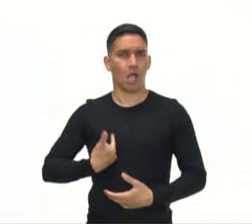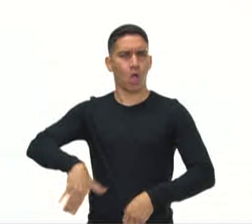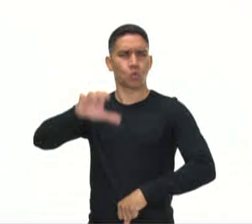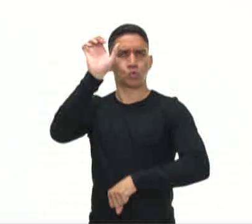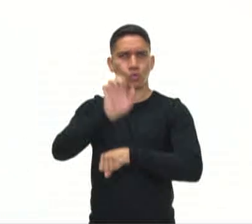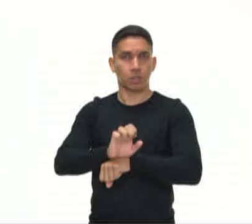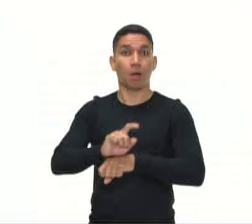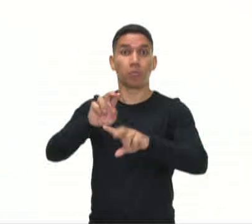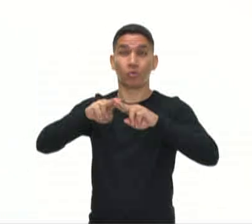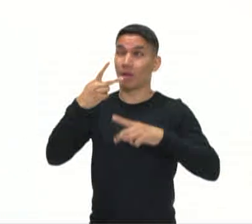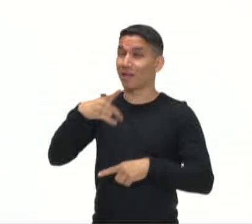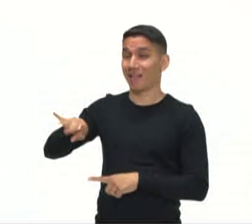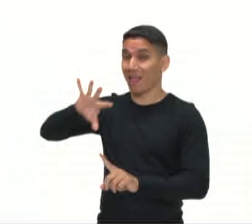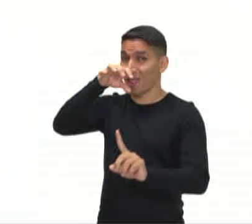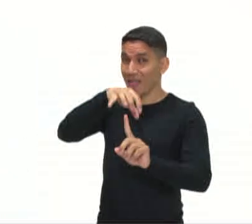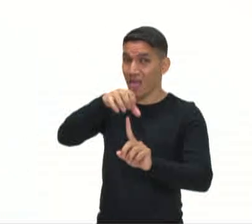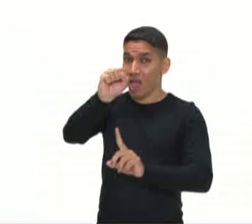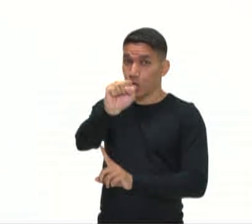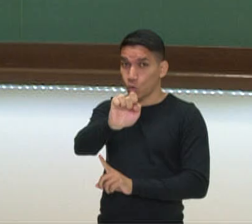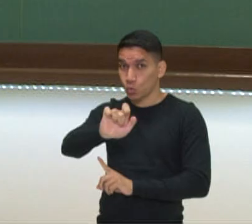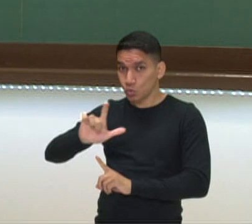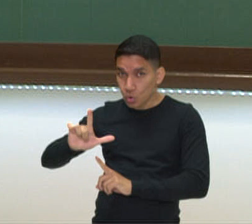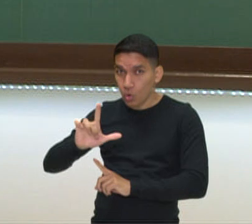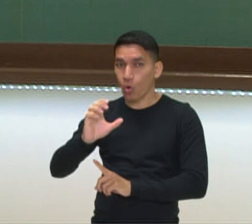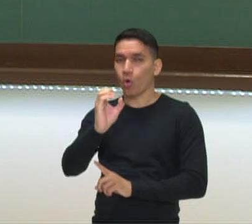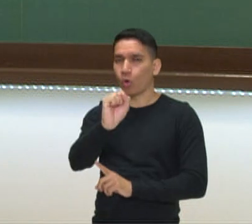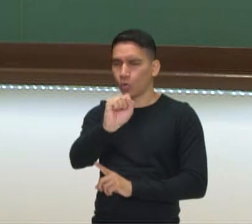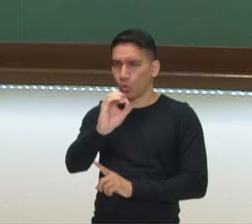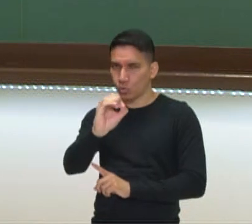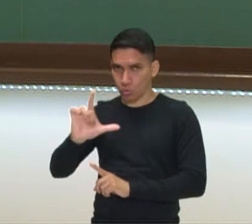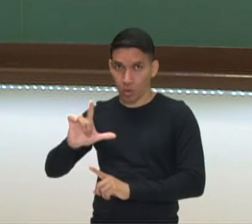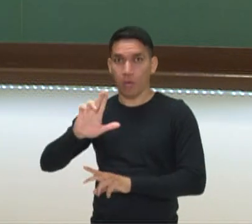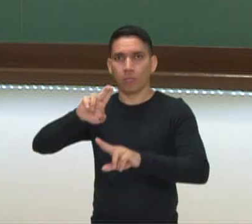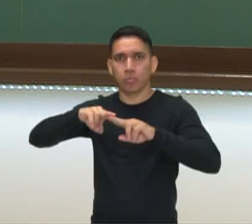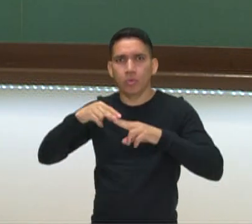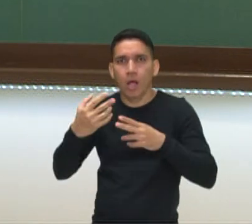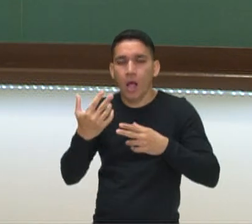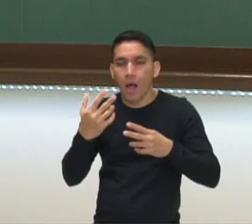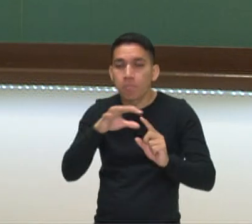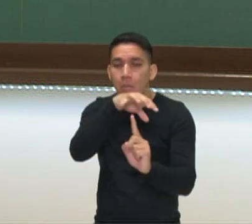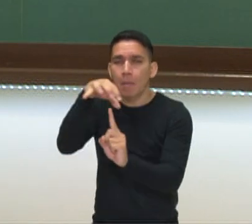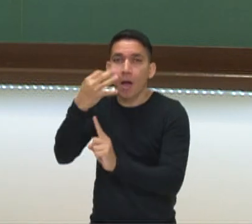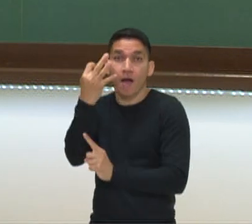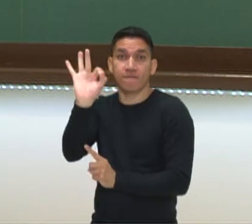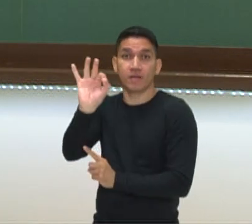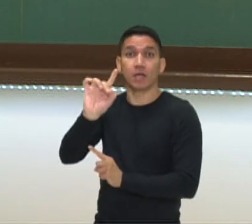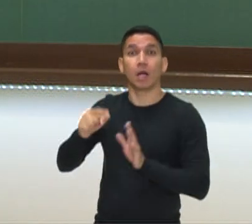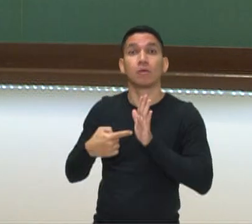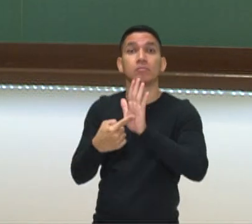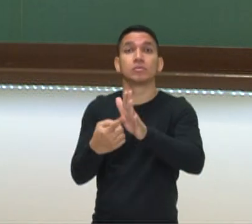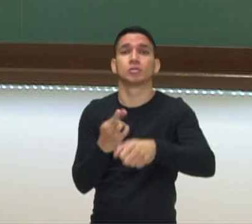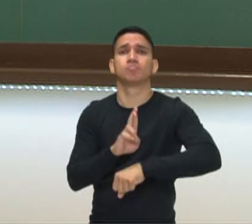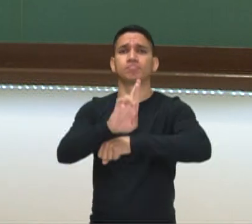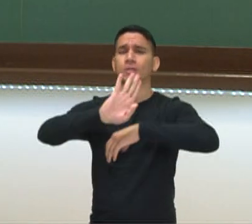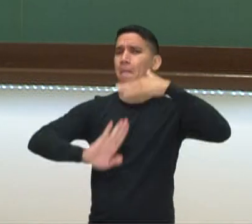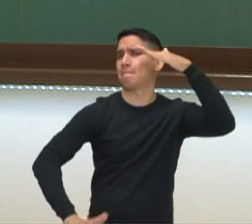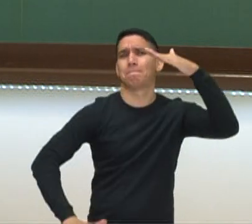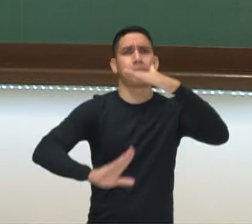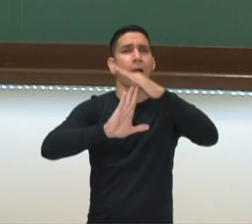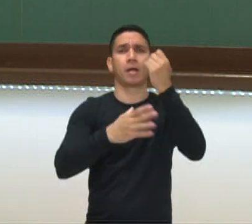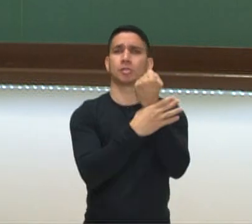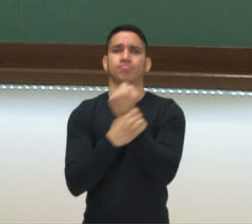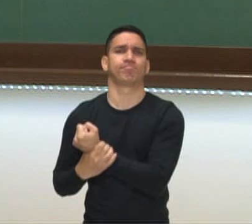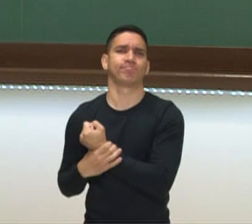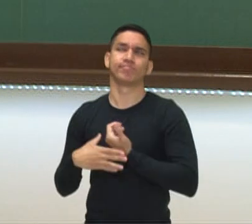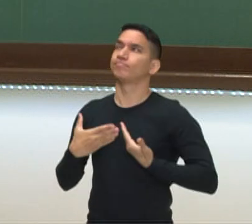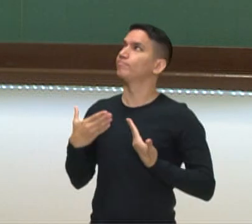símbolo máximo do poder absolutista na França. Então, a monarquia francesa representou o poder máximo do